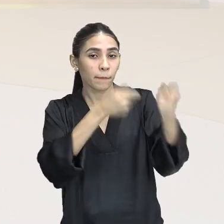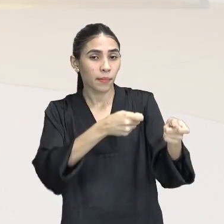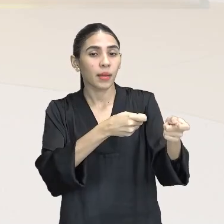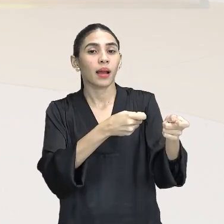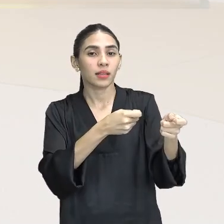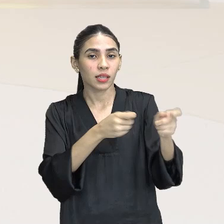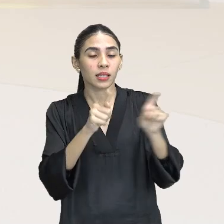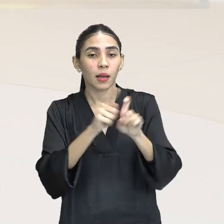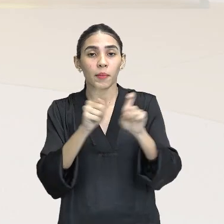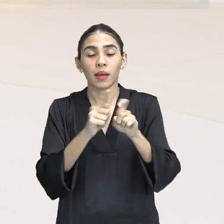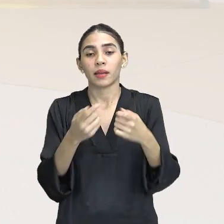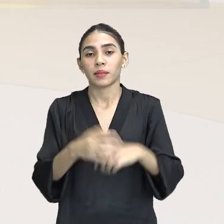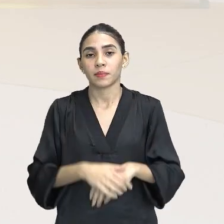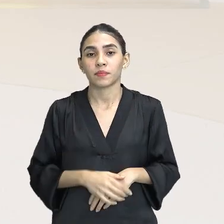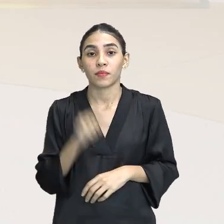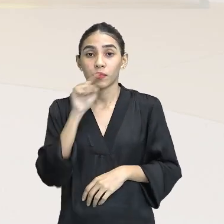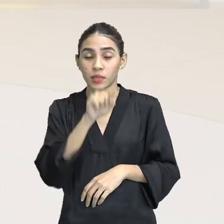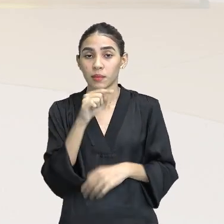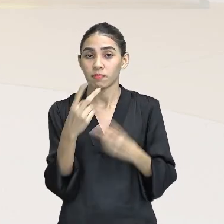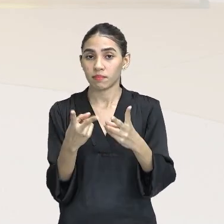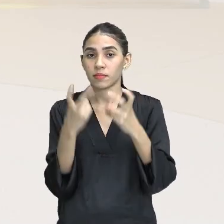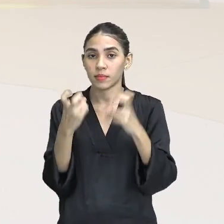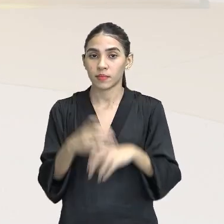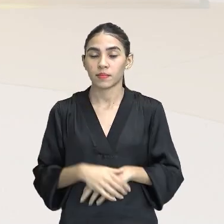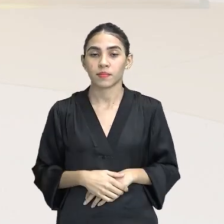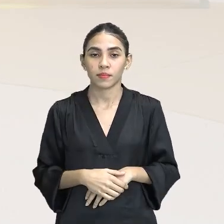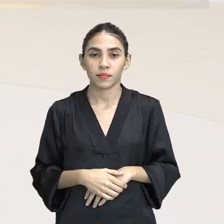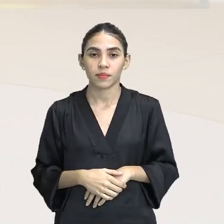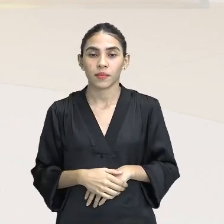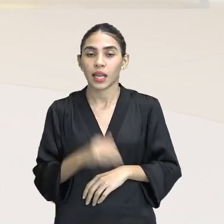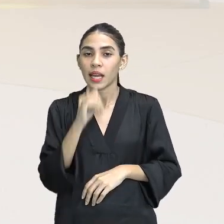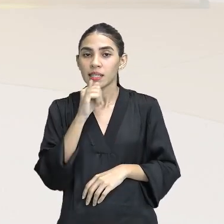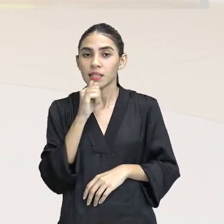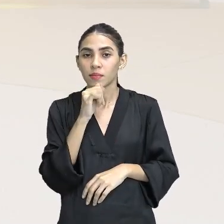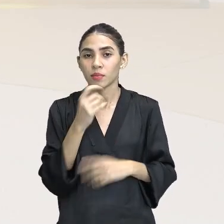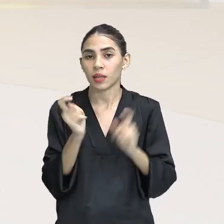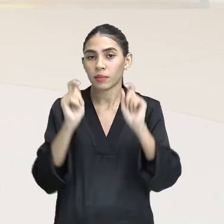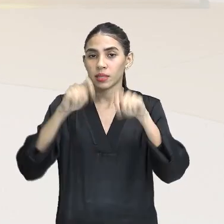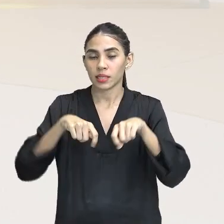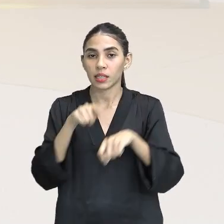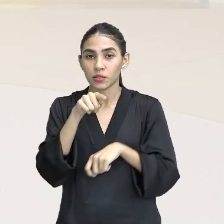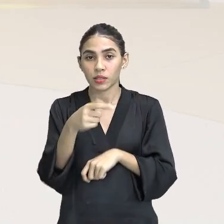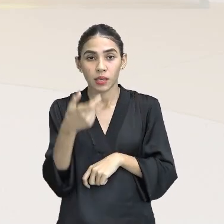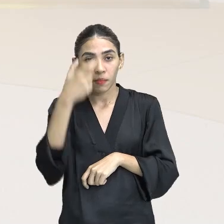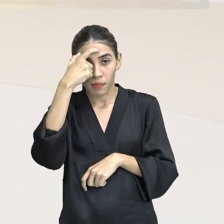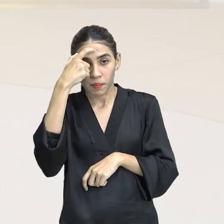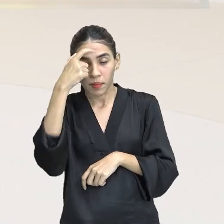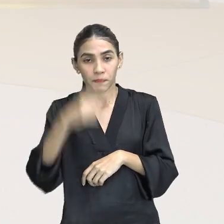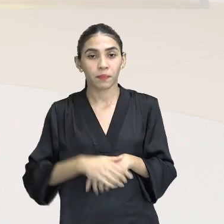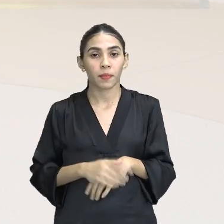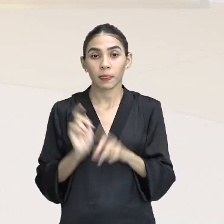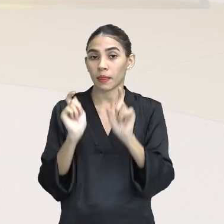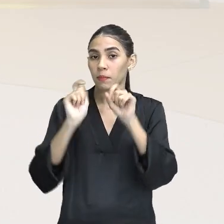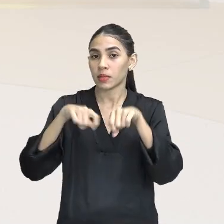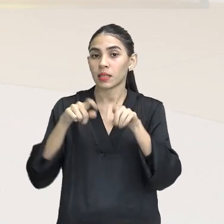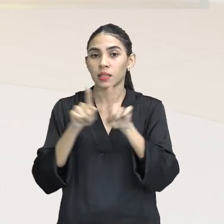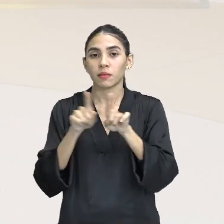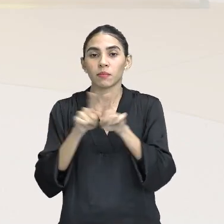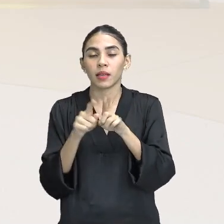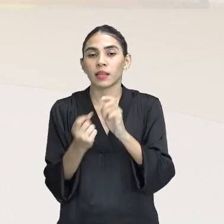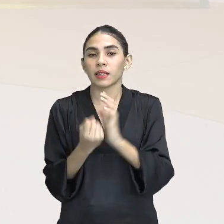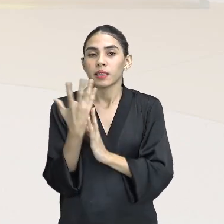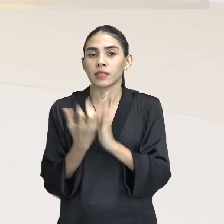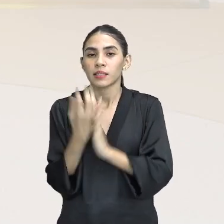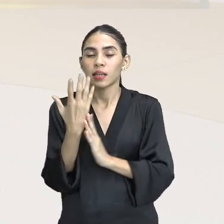isso. De aves. Então, percebam como essa capacidade de raciocínio, essa capacidade de